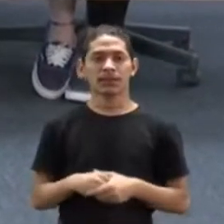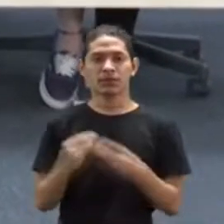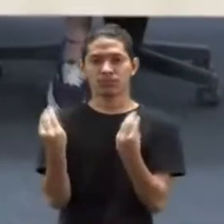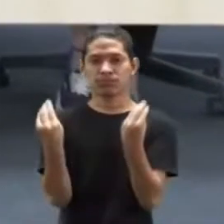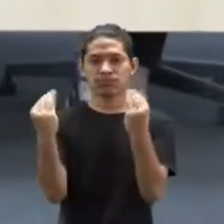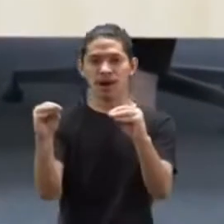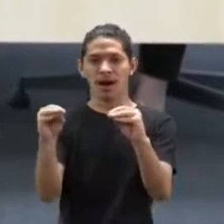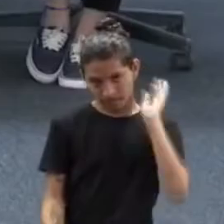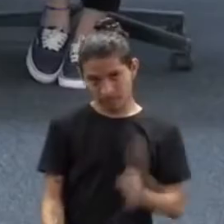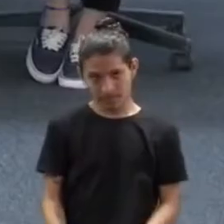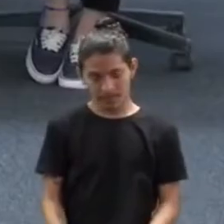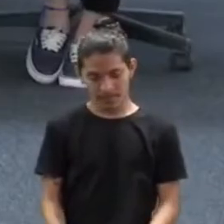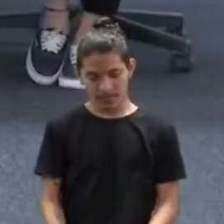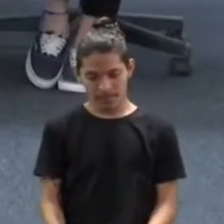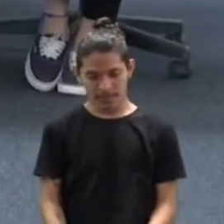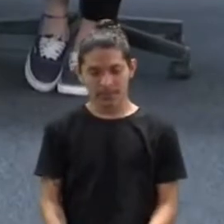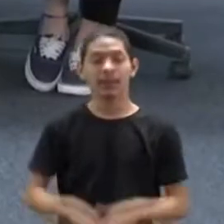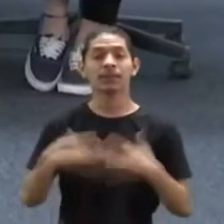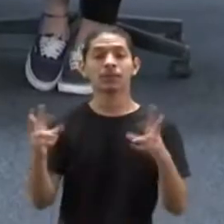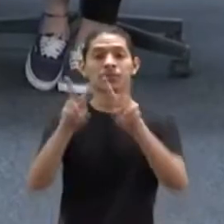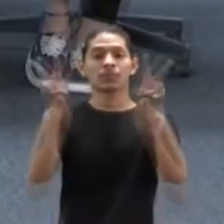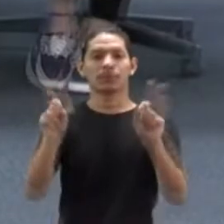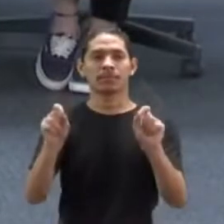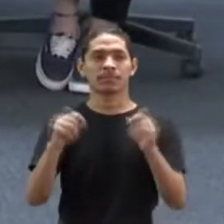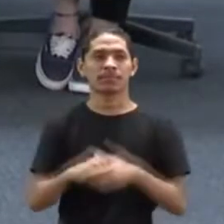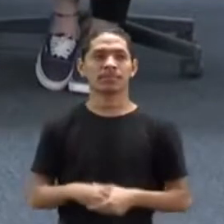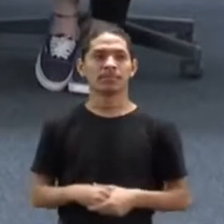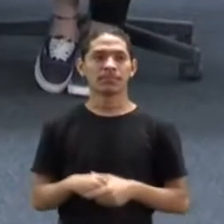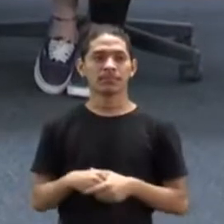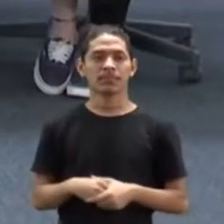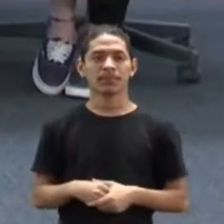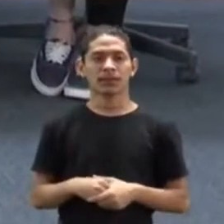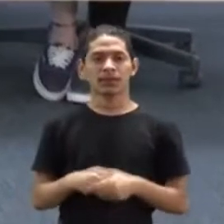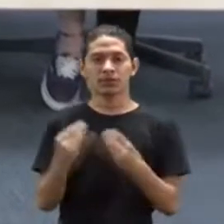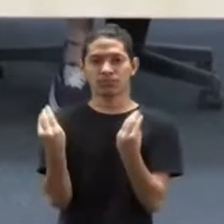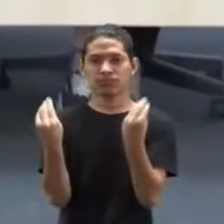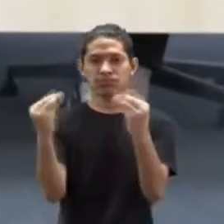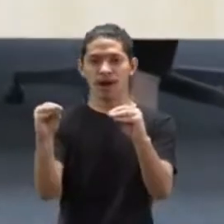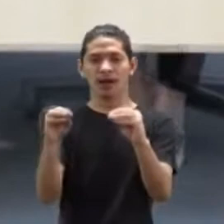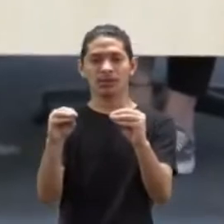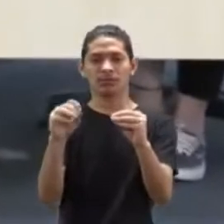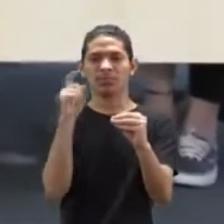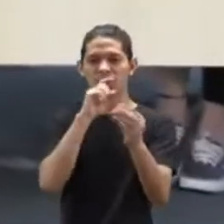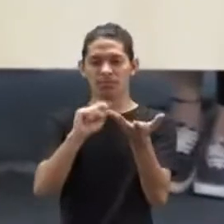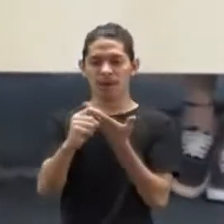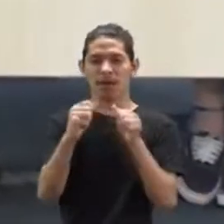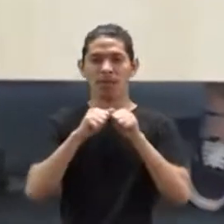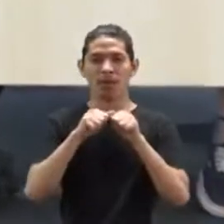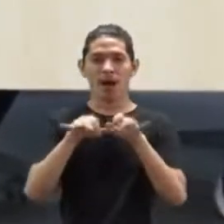a prorrogação do Decreto eu quero falar aqui sobre a questão da de um post que está circulando